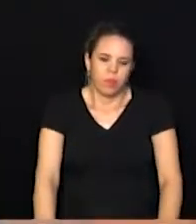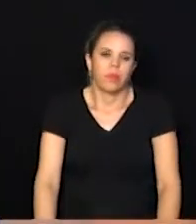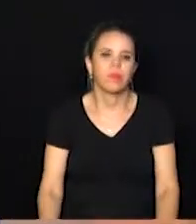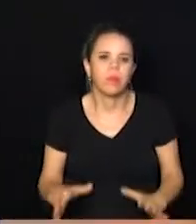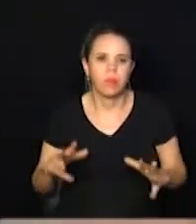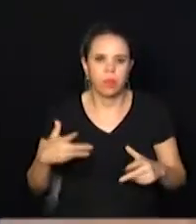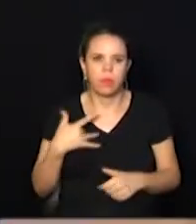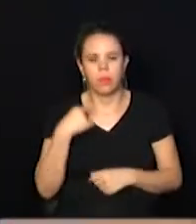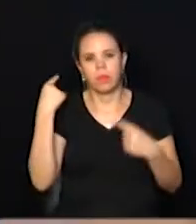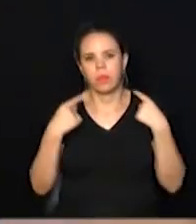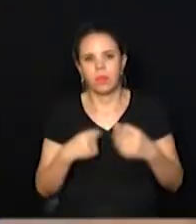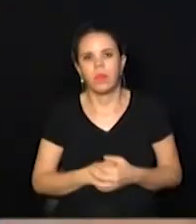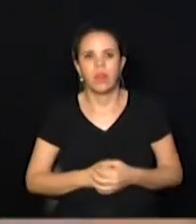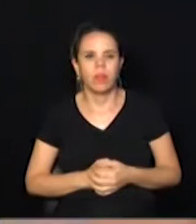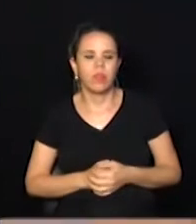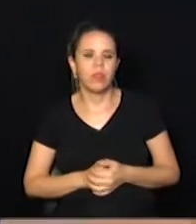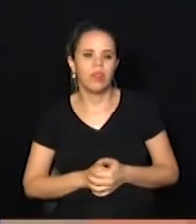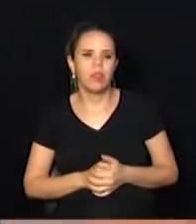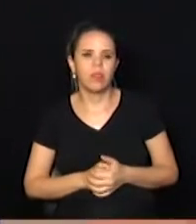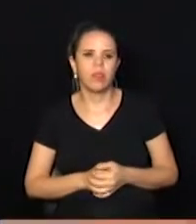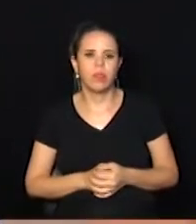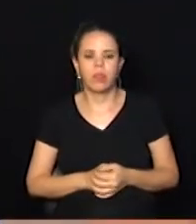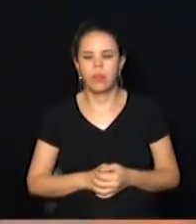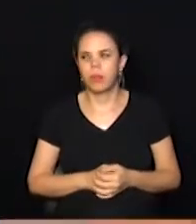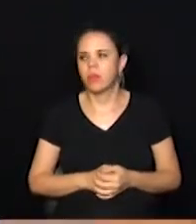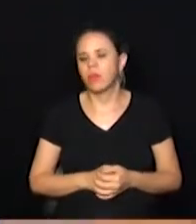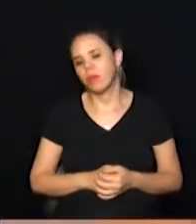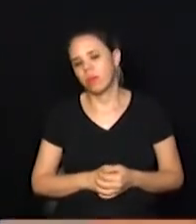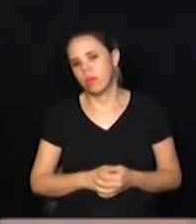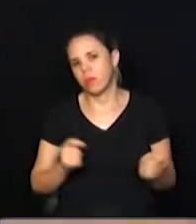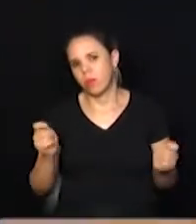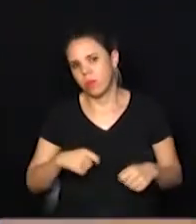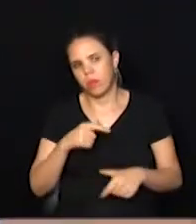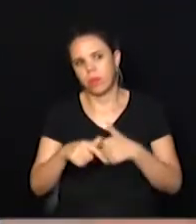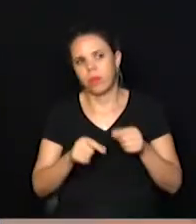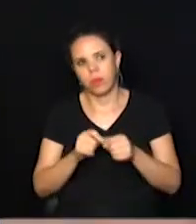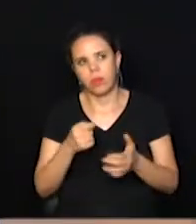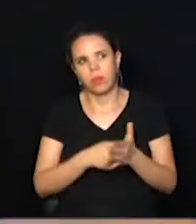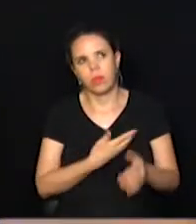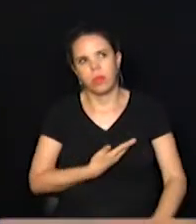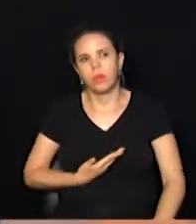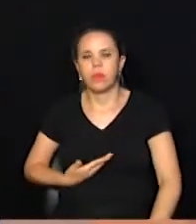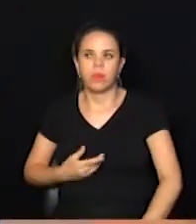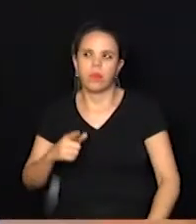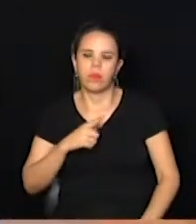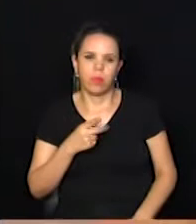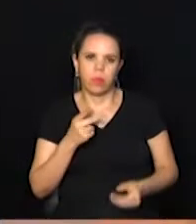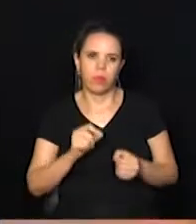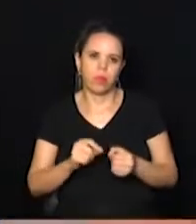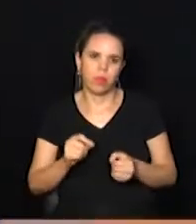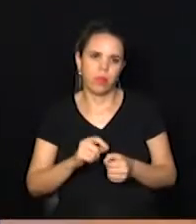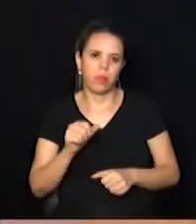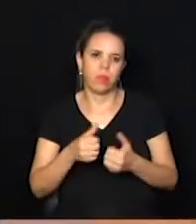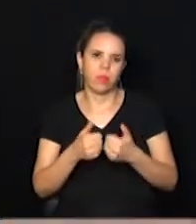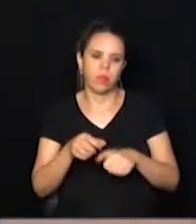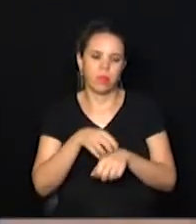são malucos, né? E fizemos, né? Então, tinha condições de executar políticas públicas, tinha condições de fazer uma política de transporte